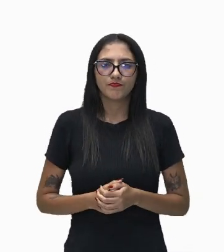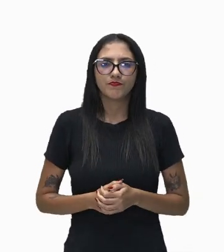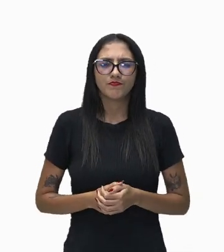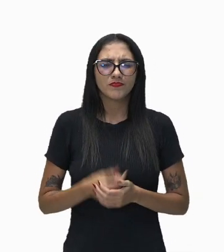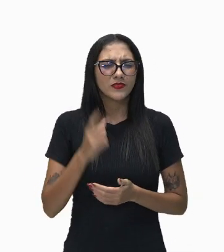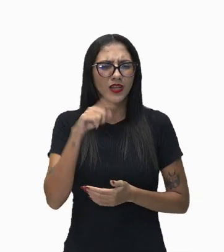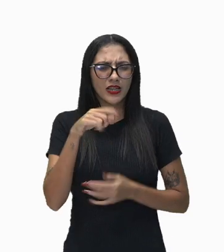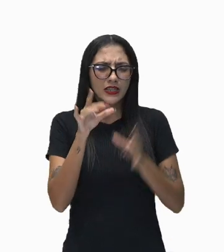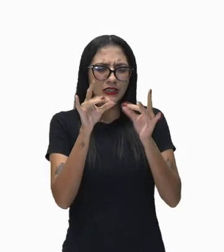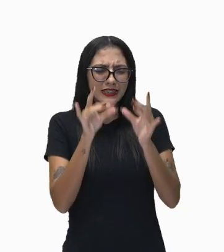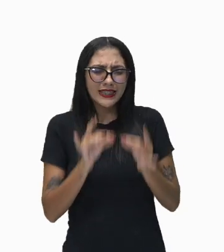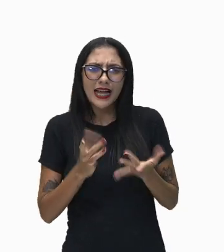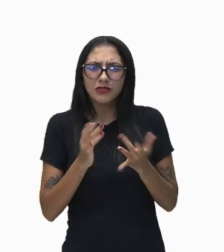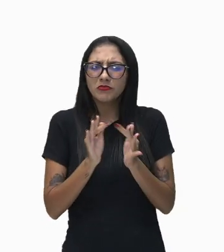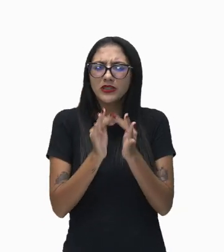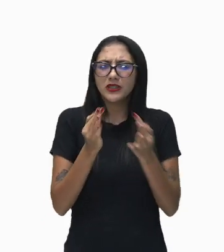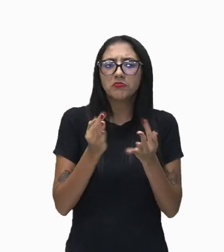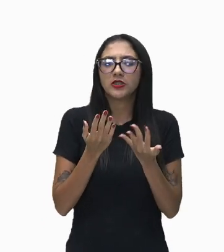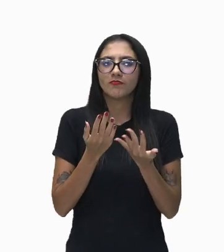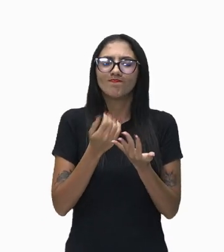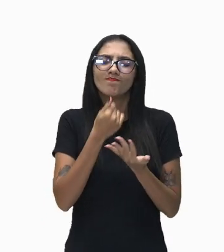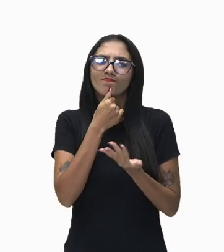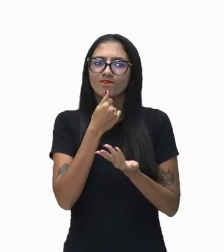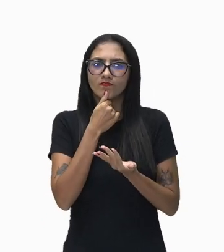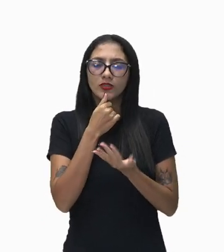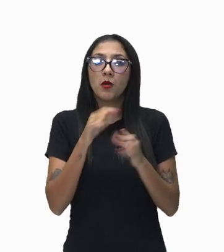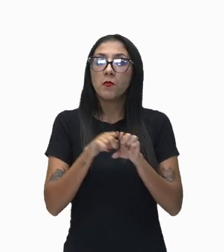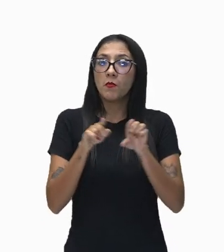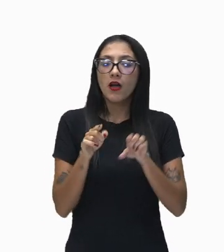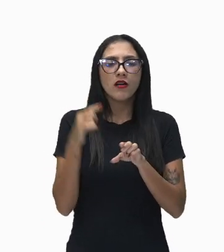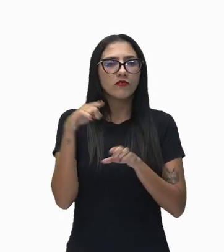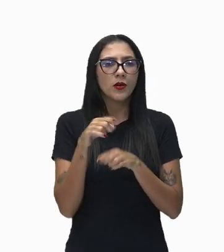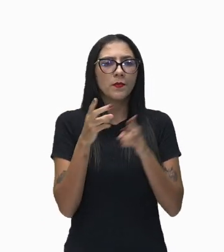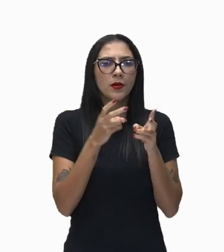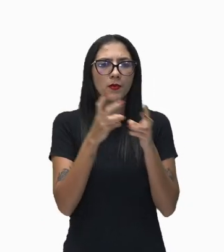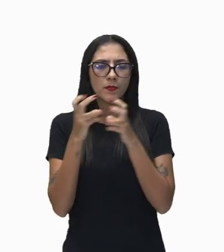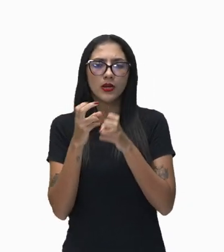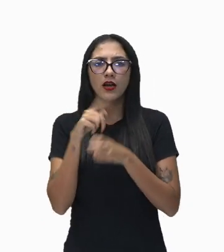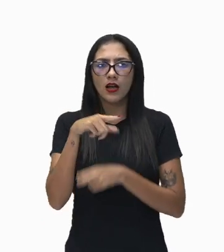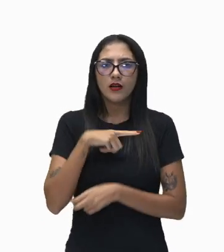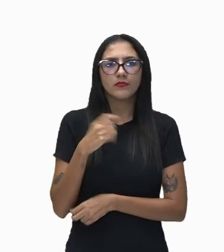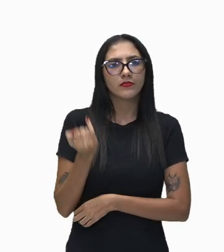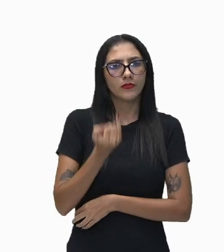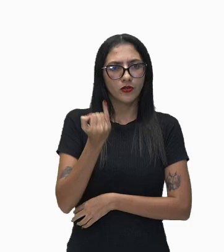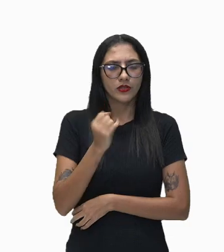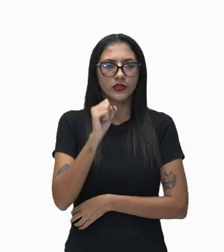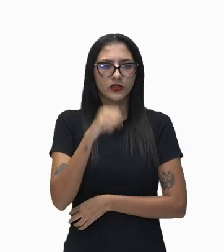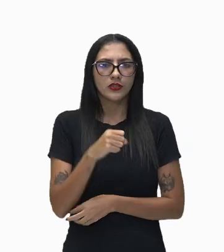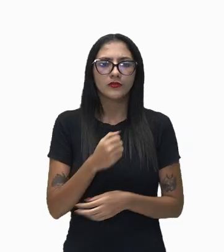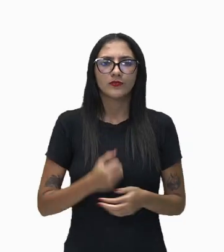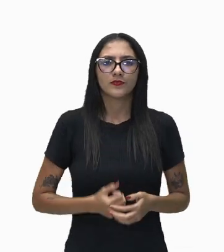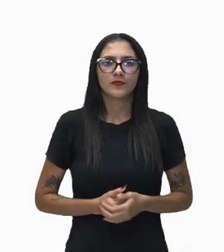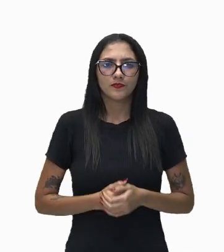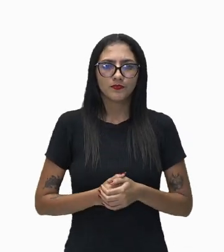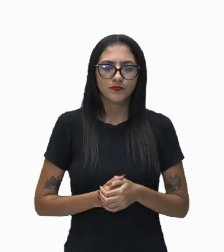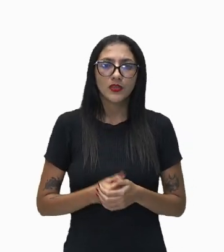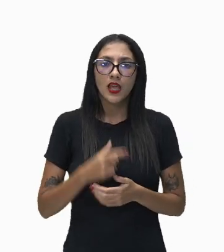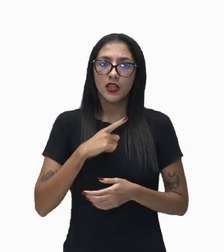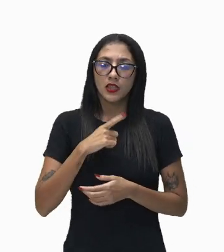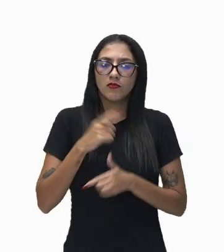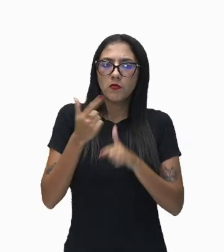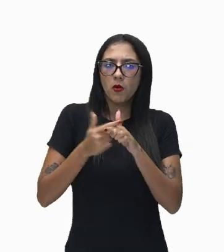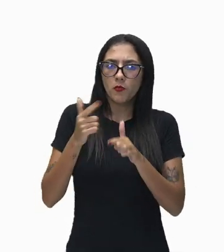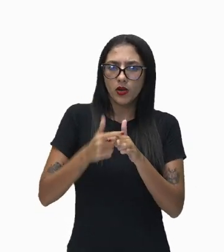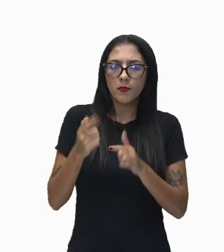coisa? Ainda não, mas você começa a observar que ela foi importante, porque quebrou a Bolsa e trouxe mais